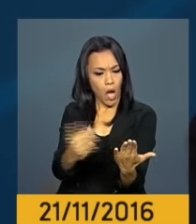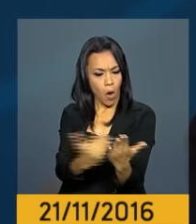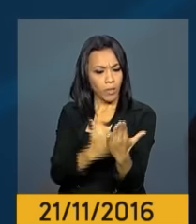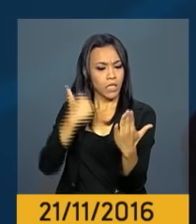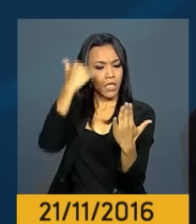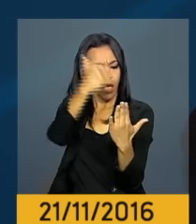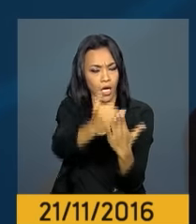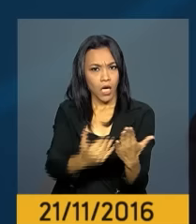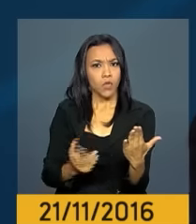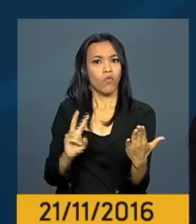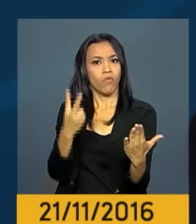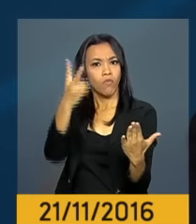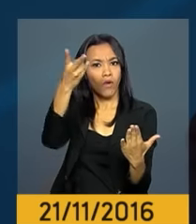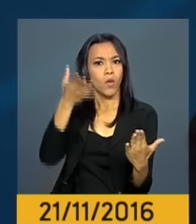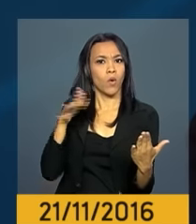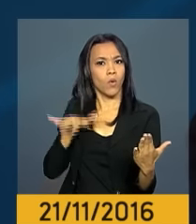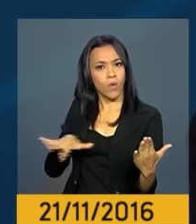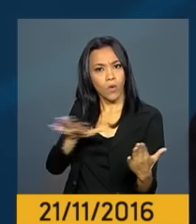no setor